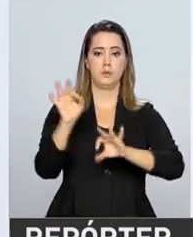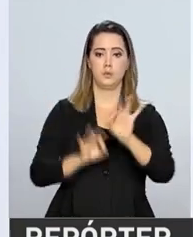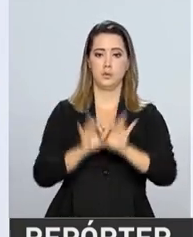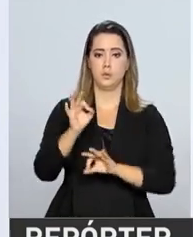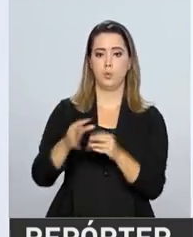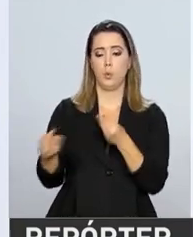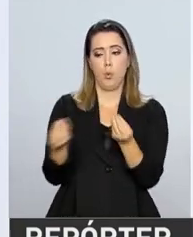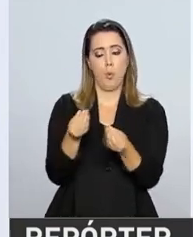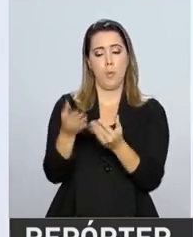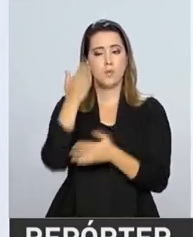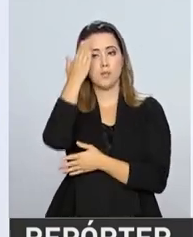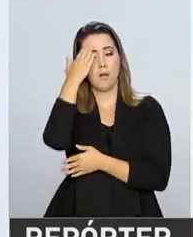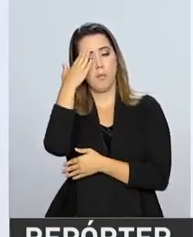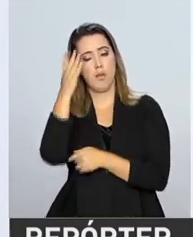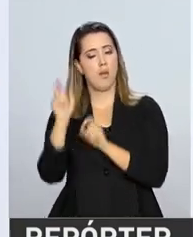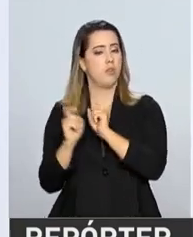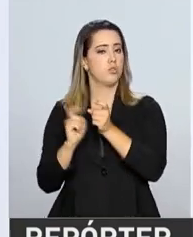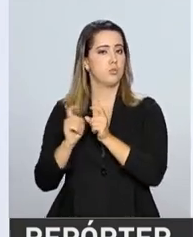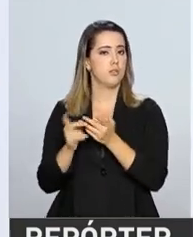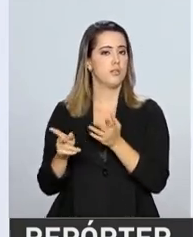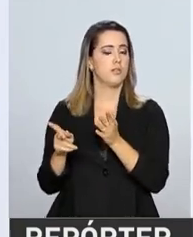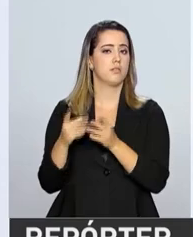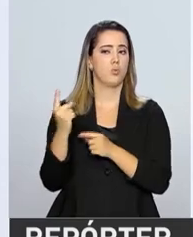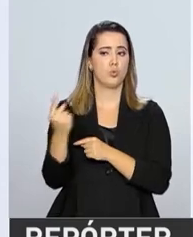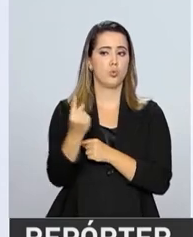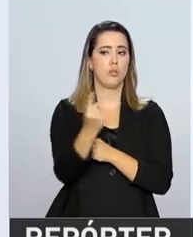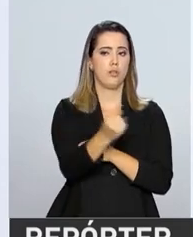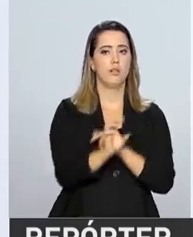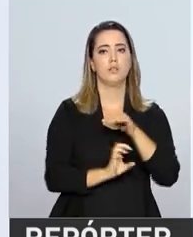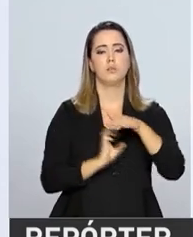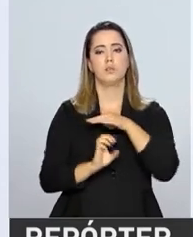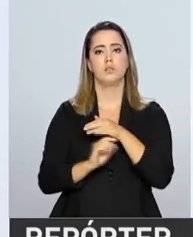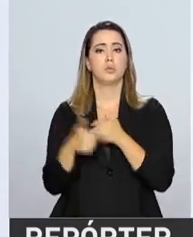uma avaliação sobre as empresas, sobre a gestão das empresas. Não havia